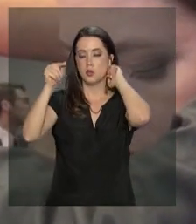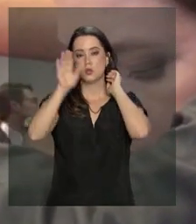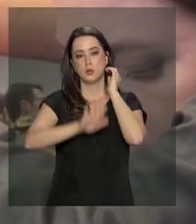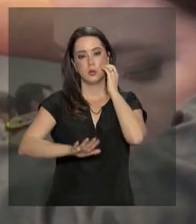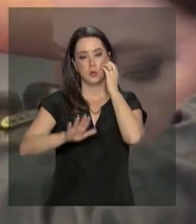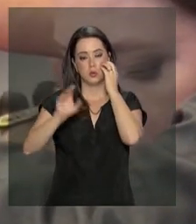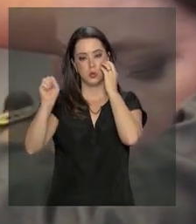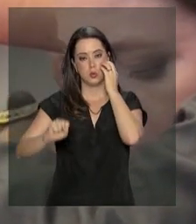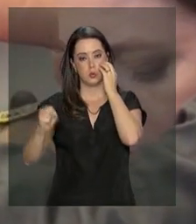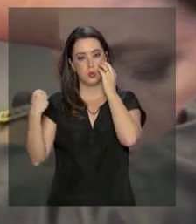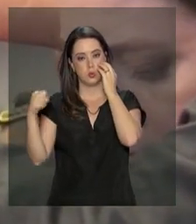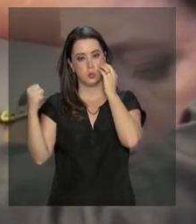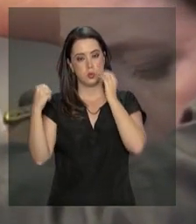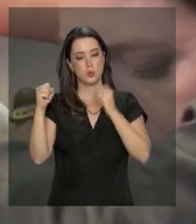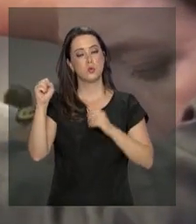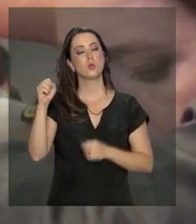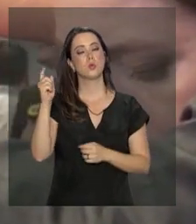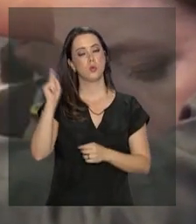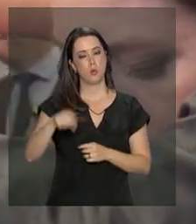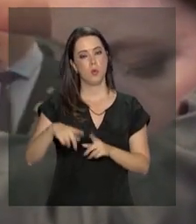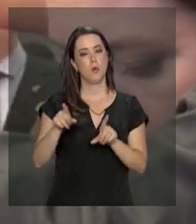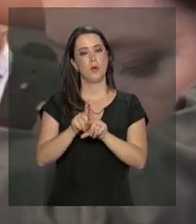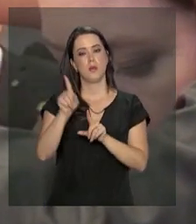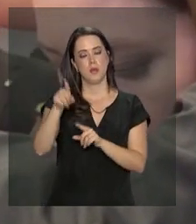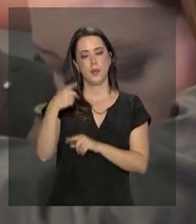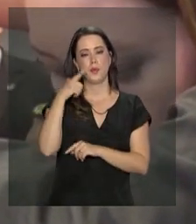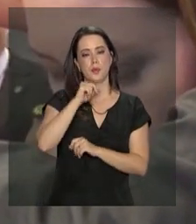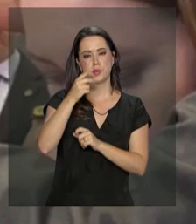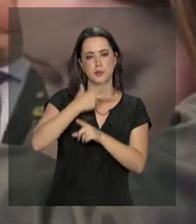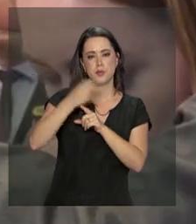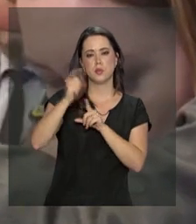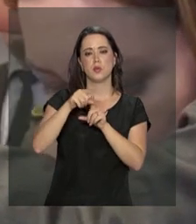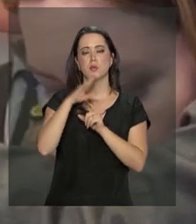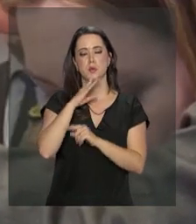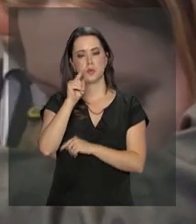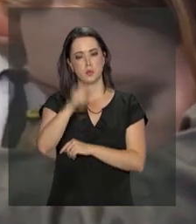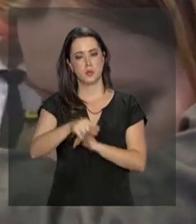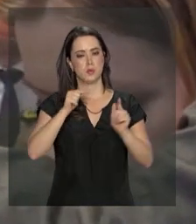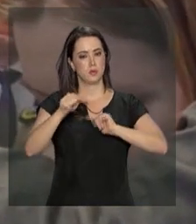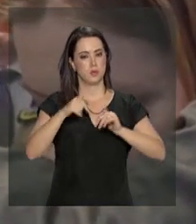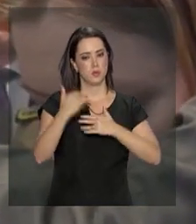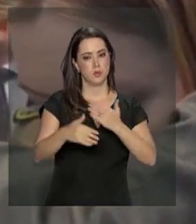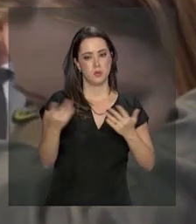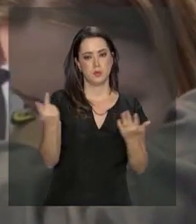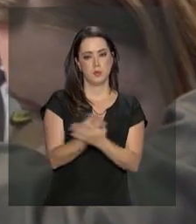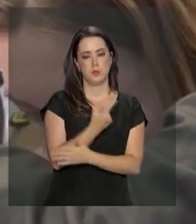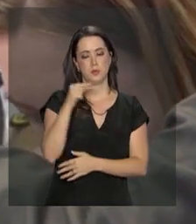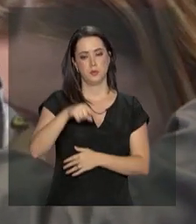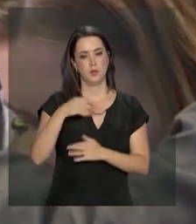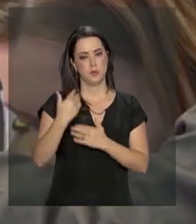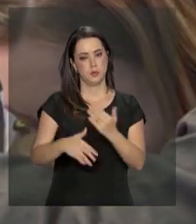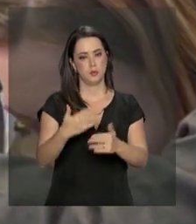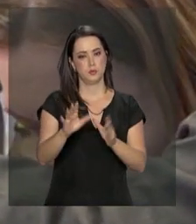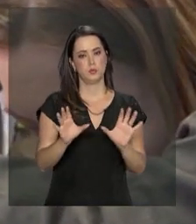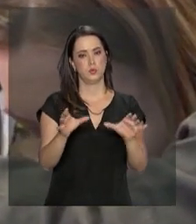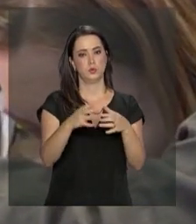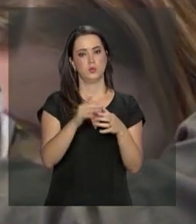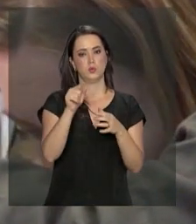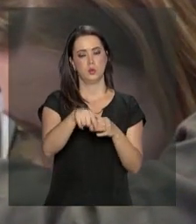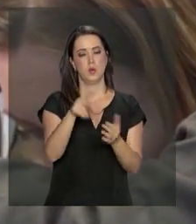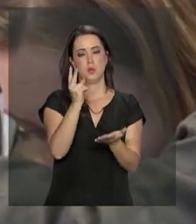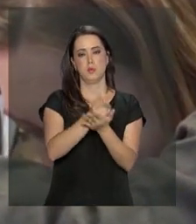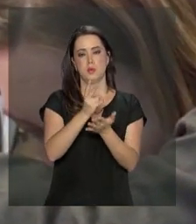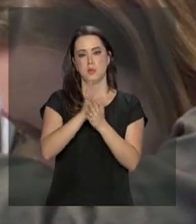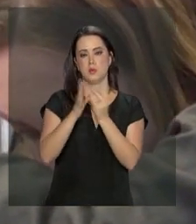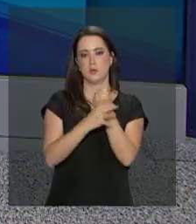região sul é uma conquista e ao mesmo tempo reconhecimento por todo o trabalho que aqui desenvolvido na área da festa mesmo